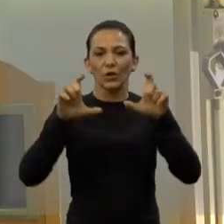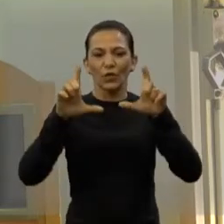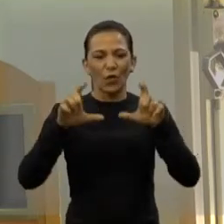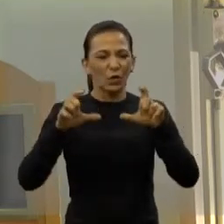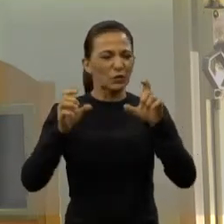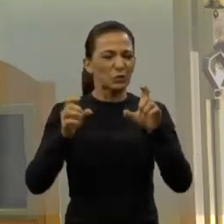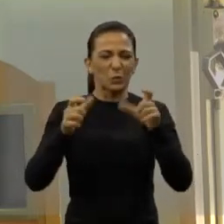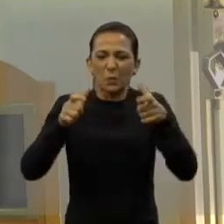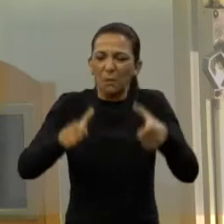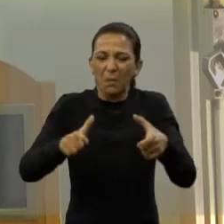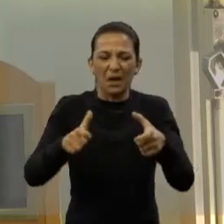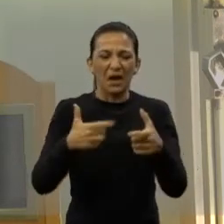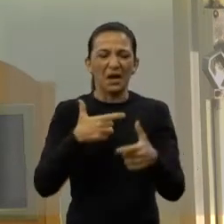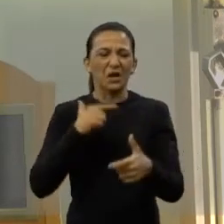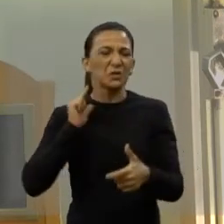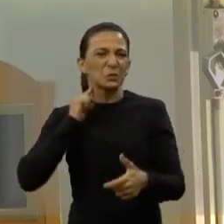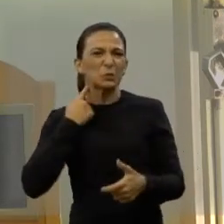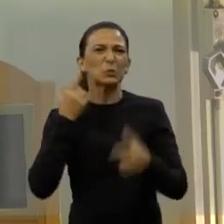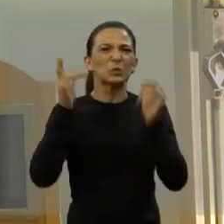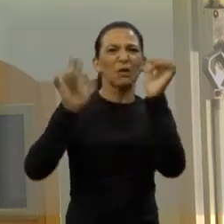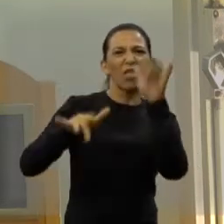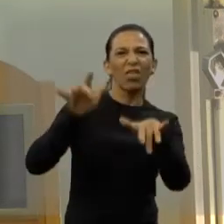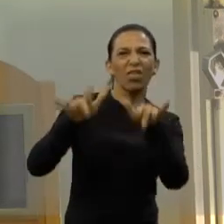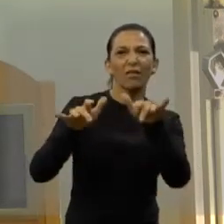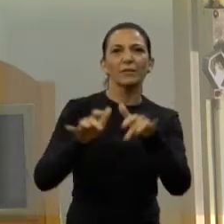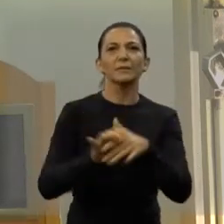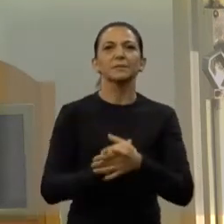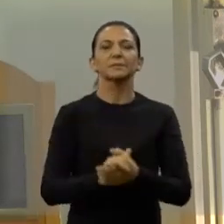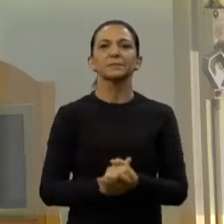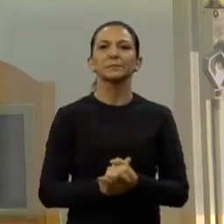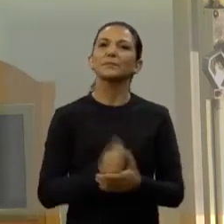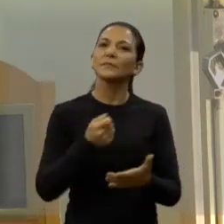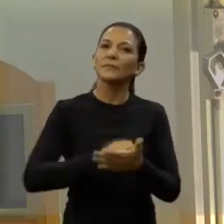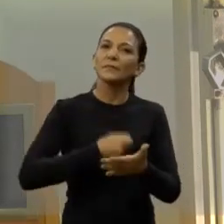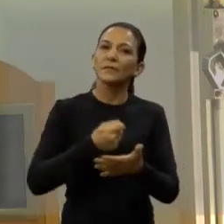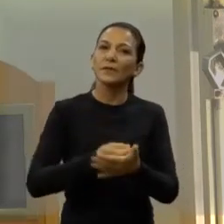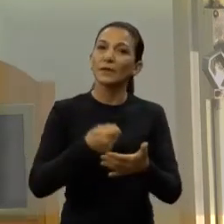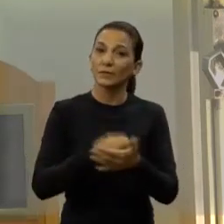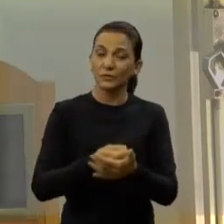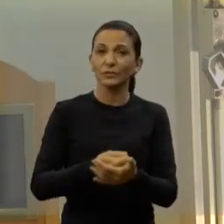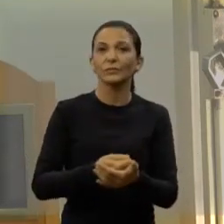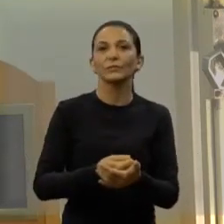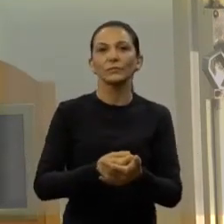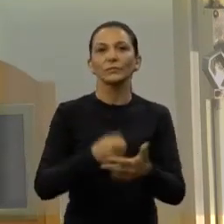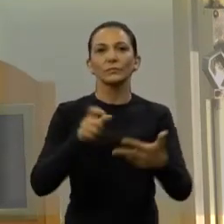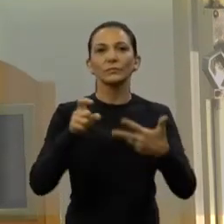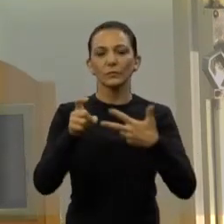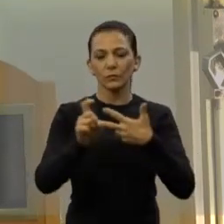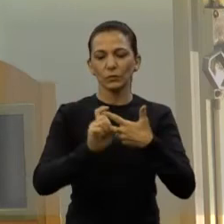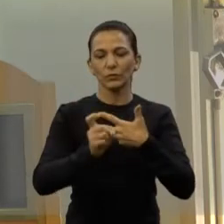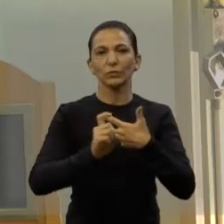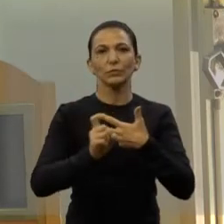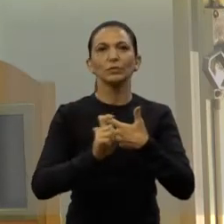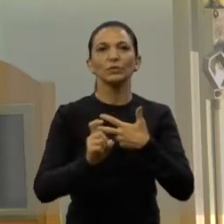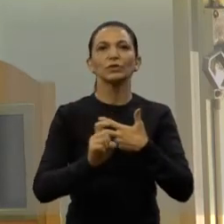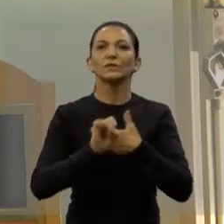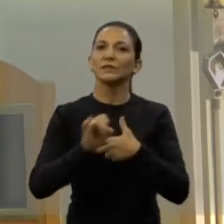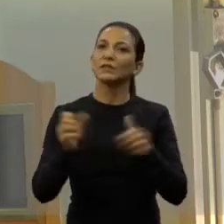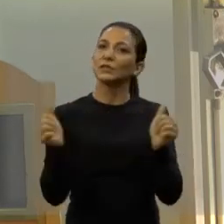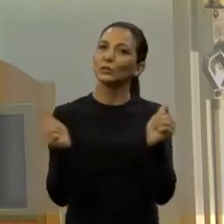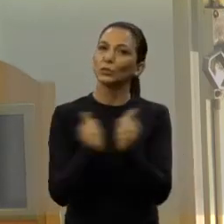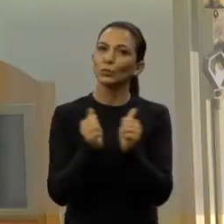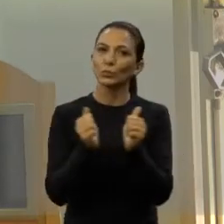abandono mesmo. Eu cobrei essa ação do Executivo, estou cobrando, e vamos realmente, se você quiser fazer uma parceria